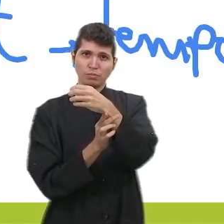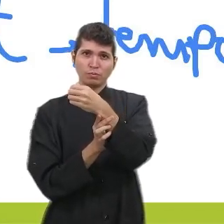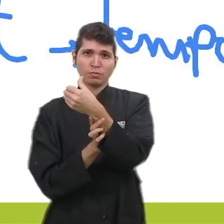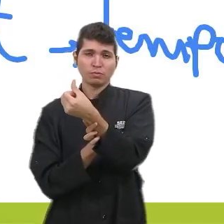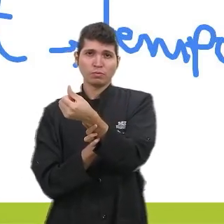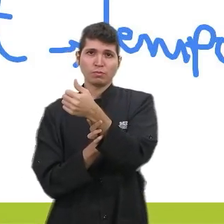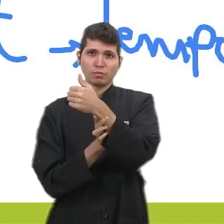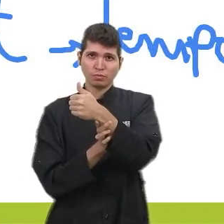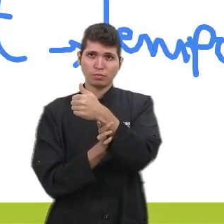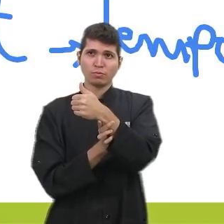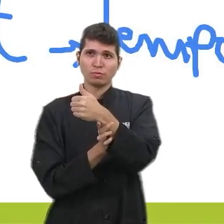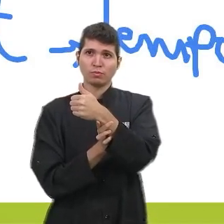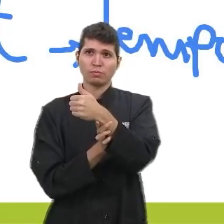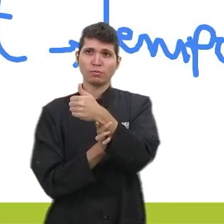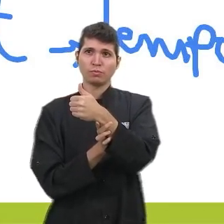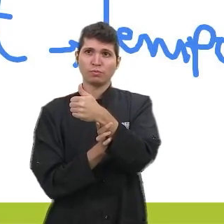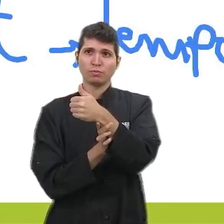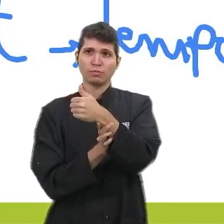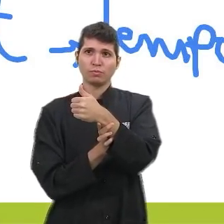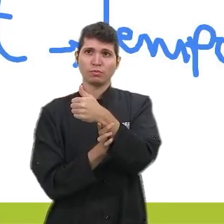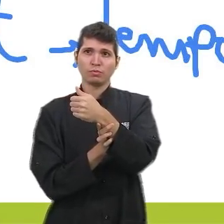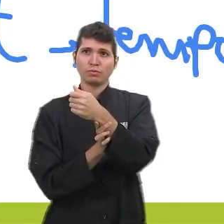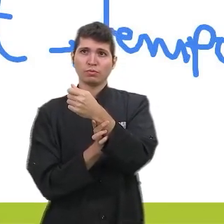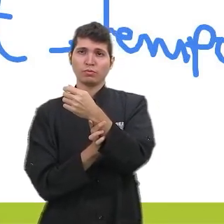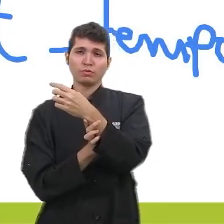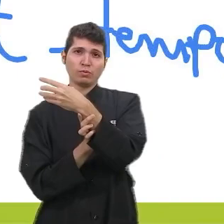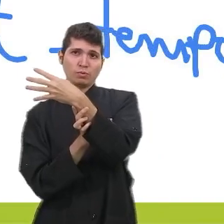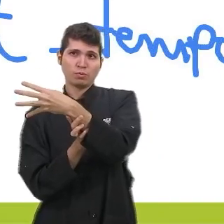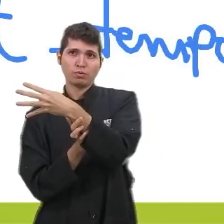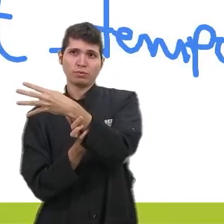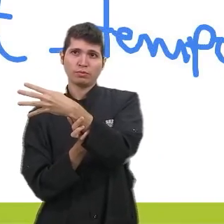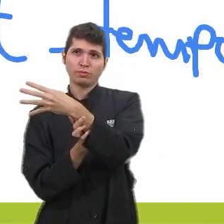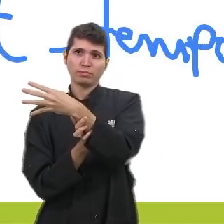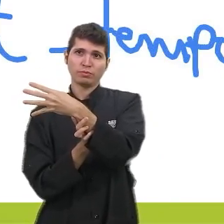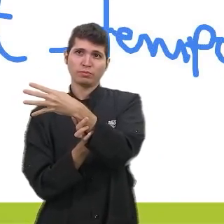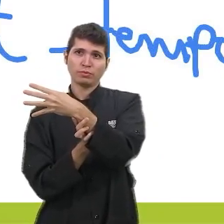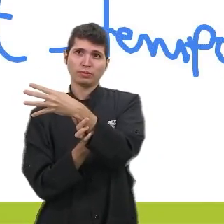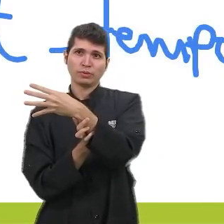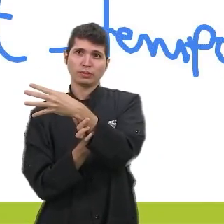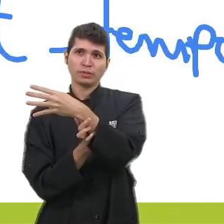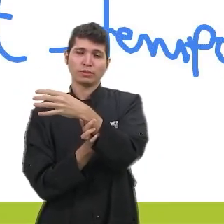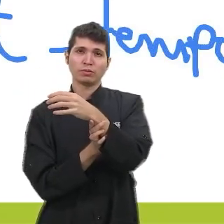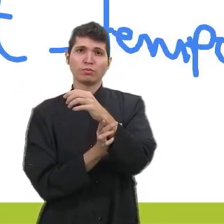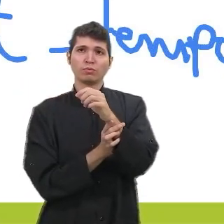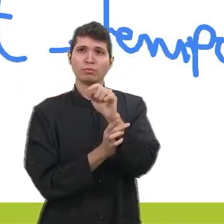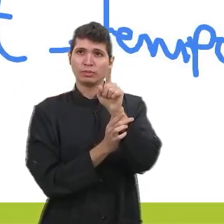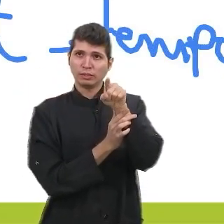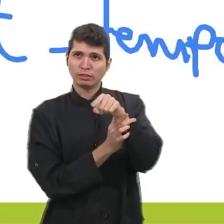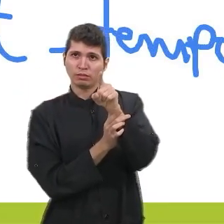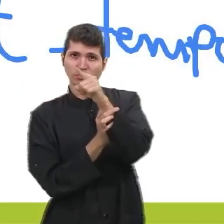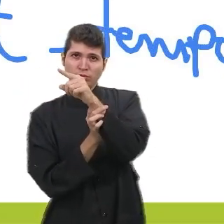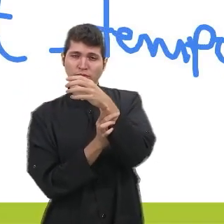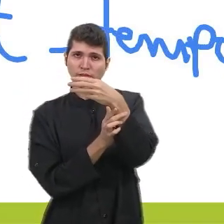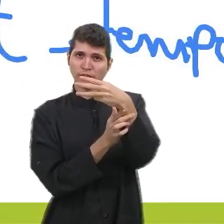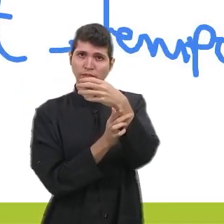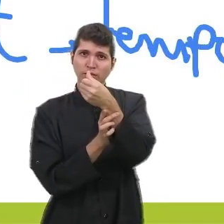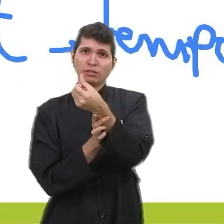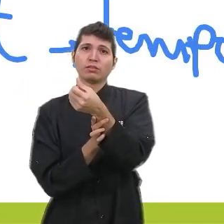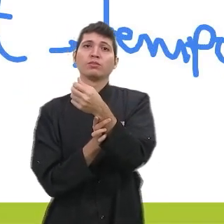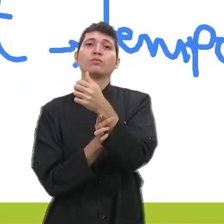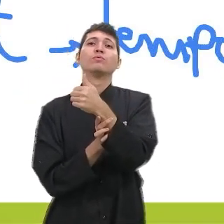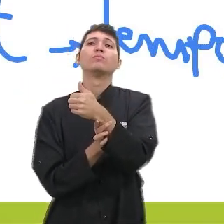por 4. Gente, você não precisa multiplicar isso aqui não, tá? A raiz quadrada de 361, ó, é mais fácil, vai